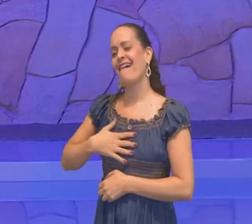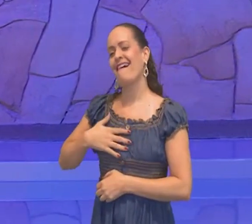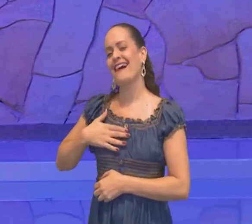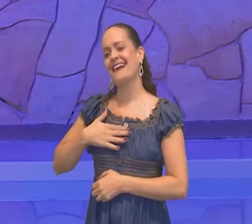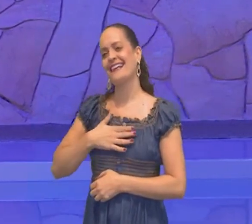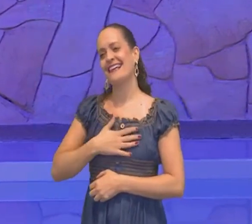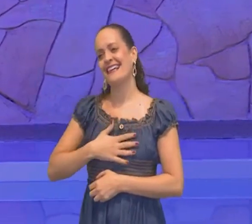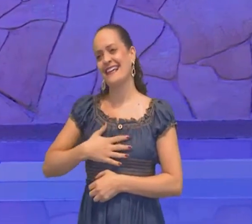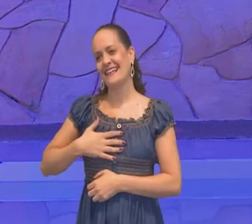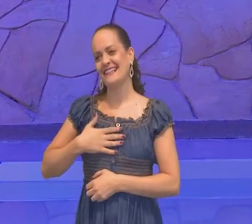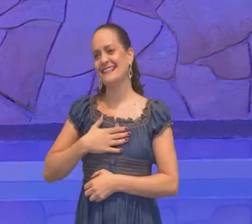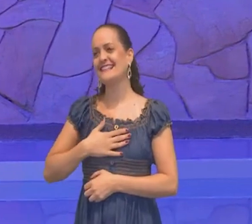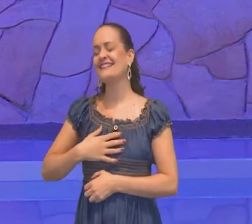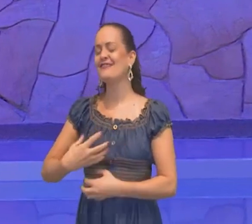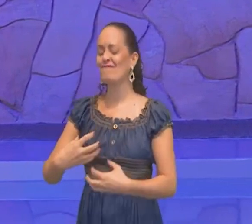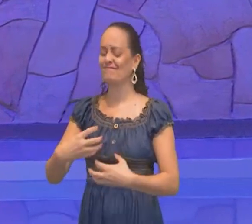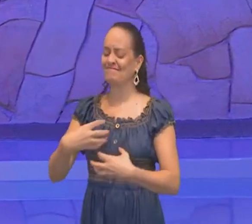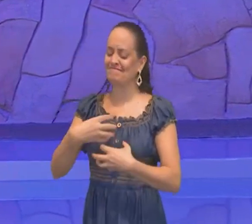prazer eu